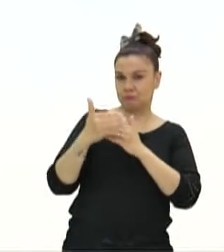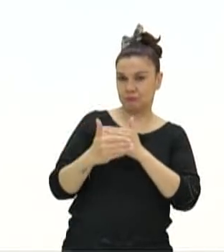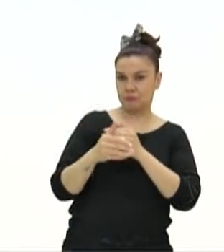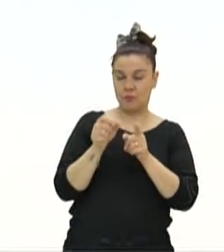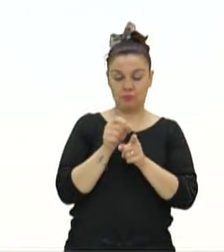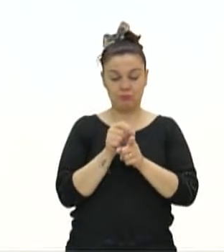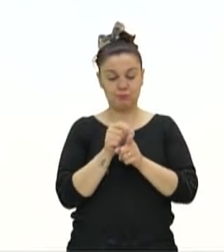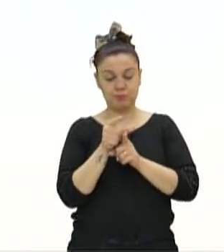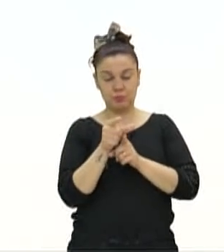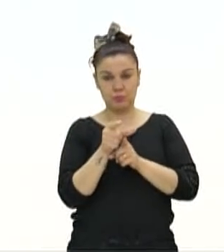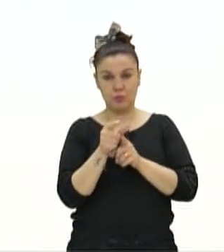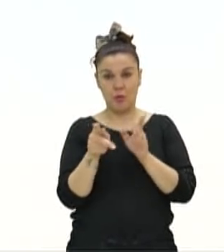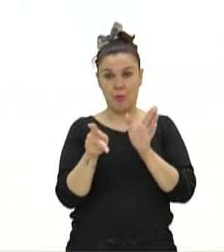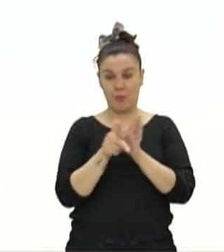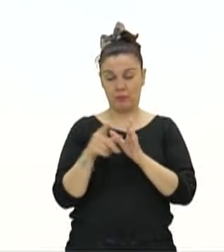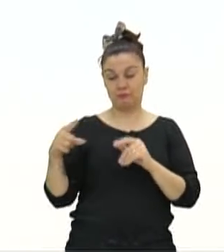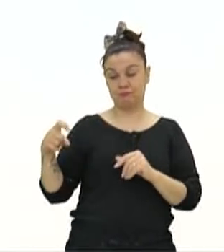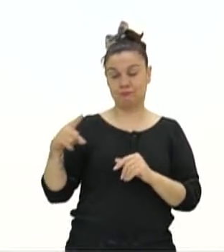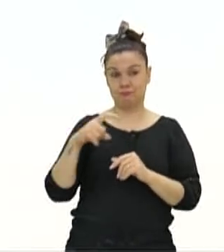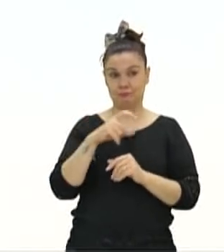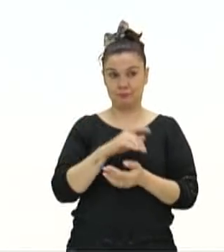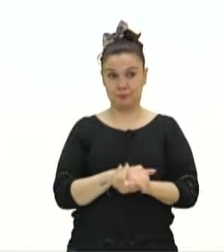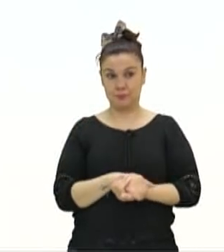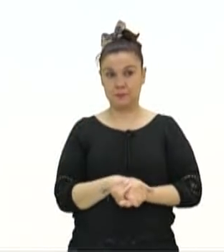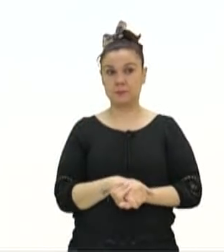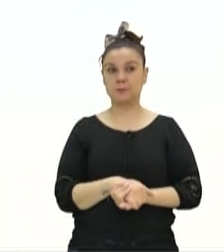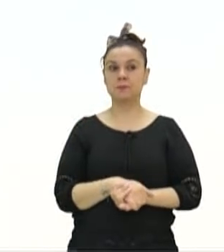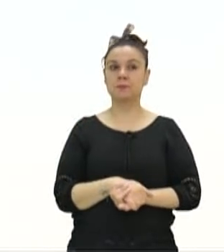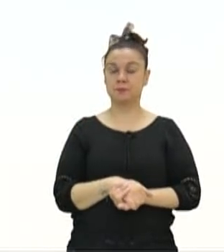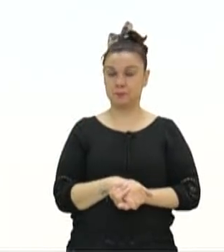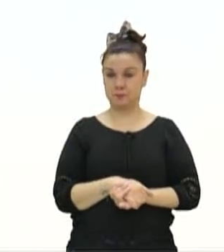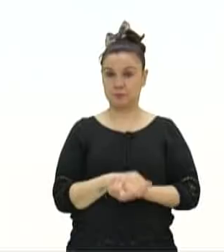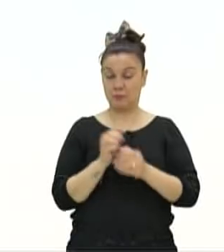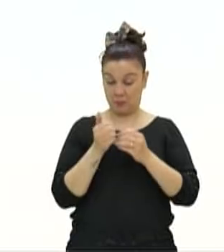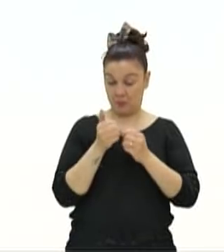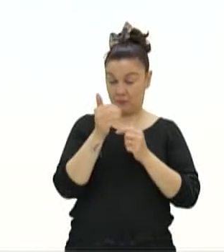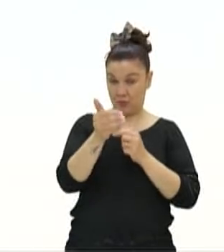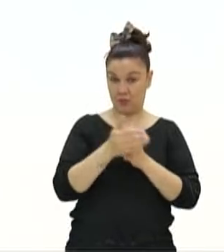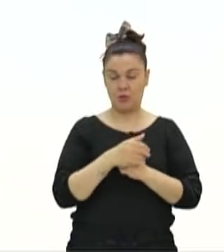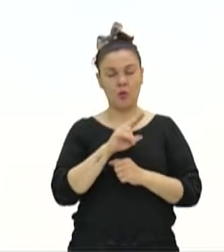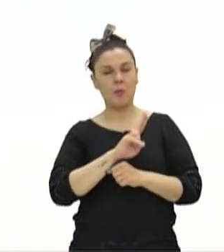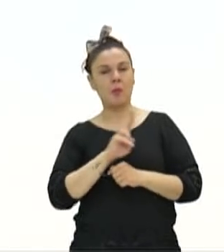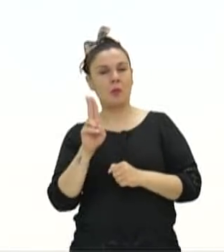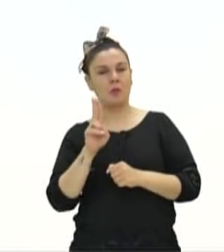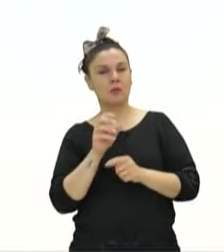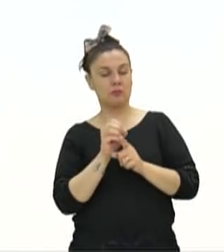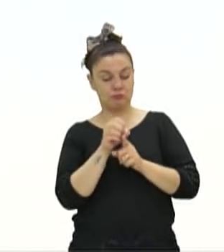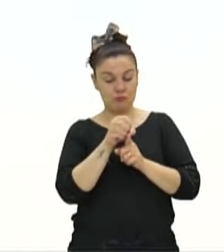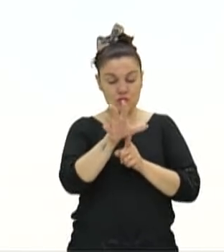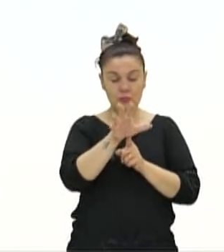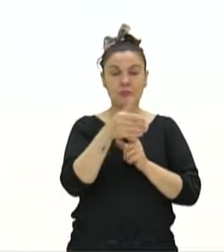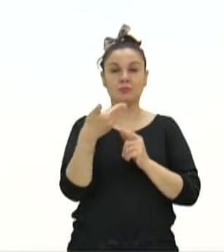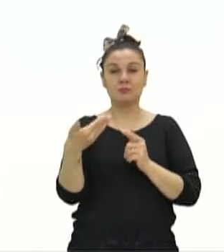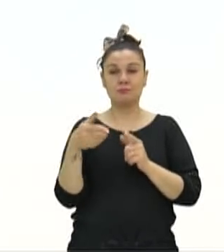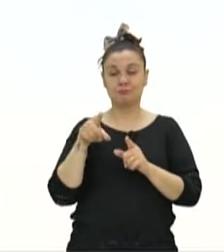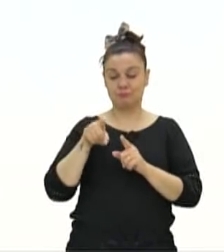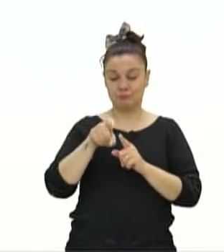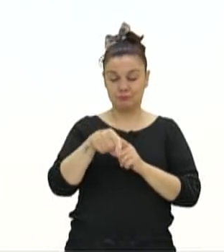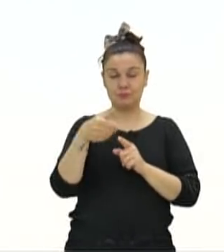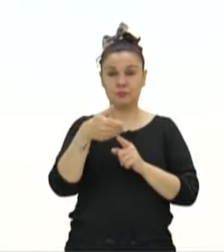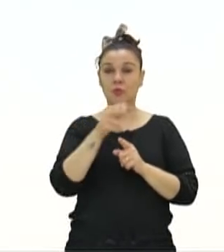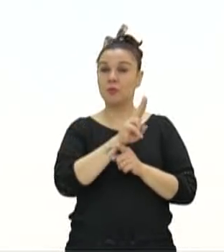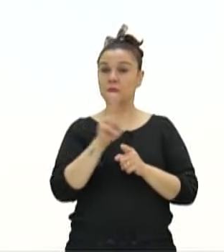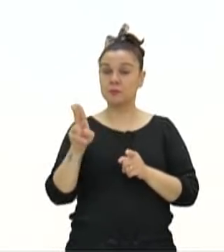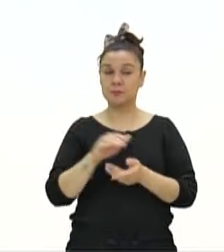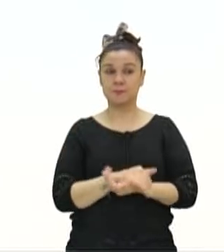de expulsão dos espermatozoides do corpo do homem para o meio externo? Então, quando o homem libera espermatozoides, né?